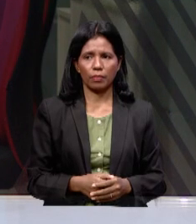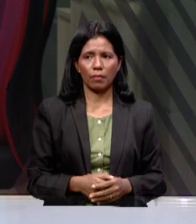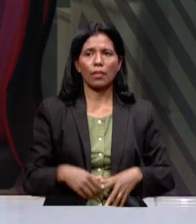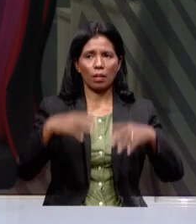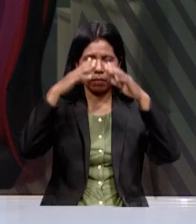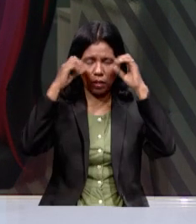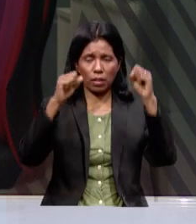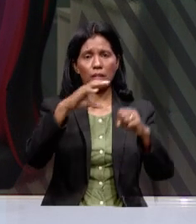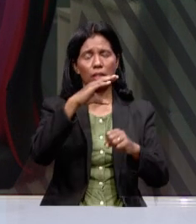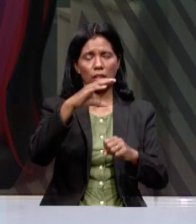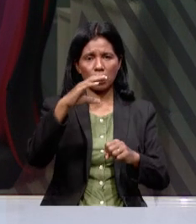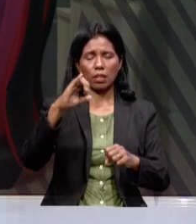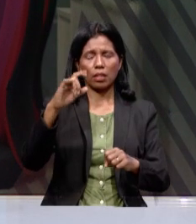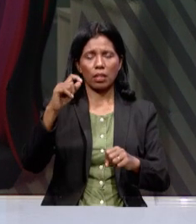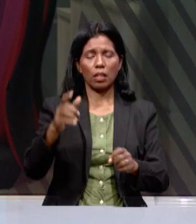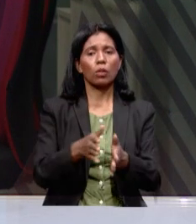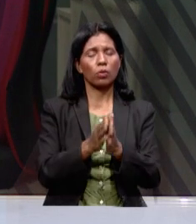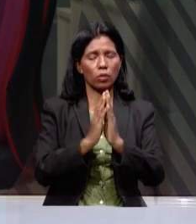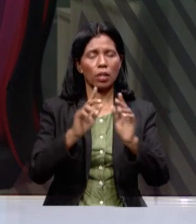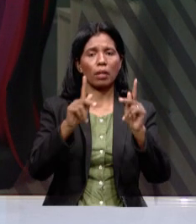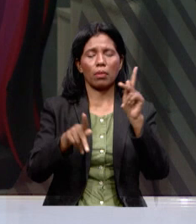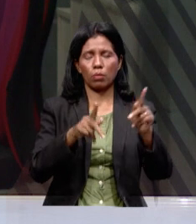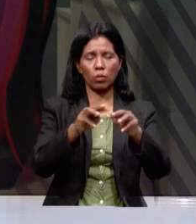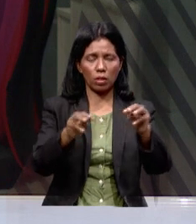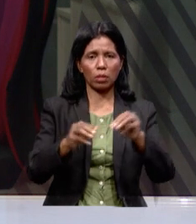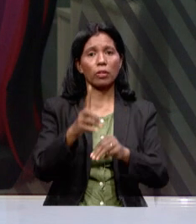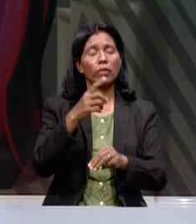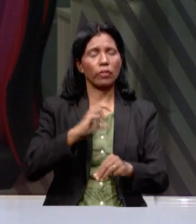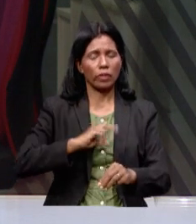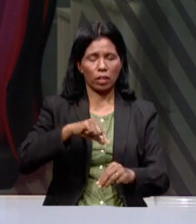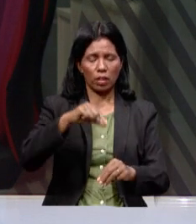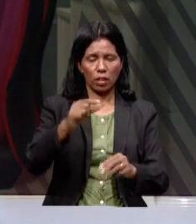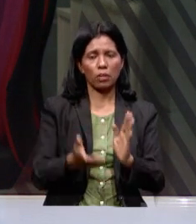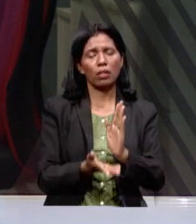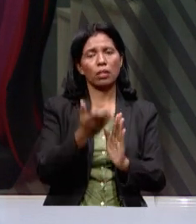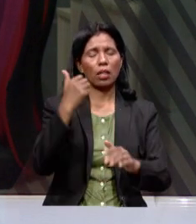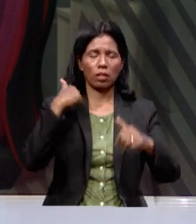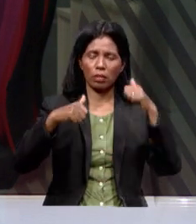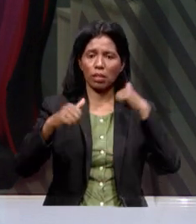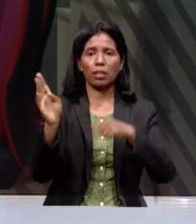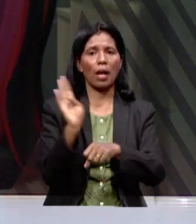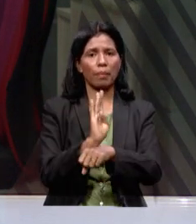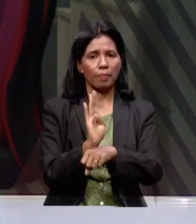presidente Cecil Teli husu comunidade município Viqueque atua sem produção relara no atividade negócio.